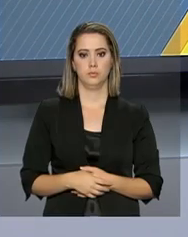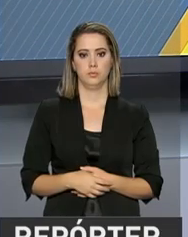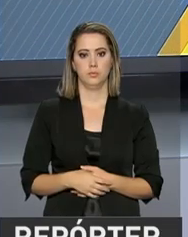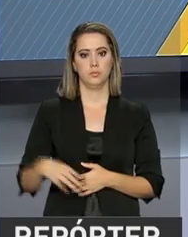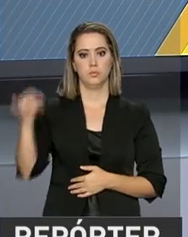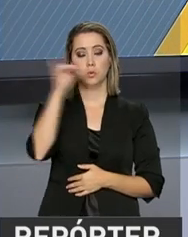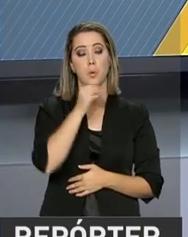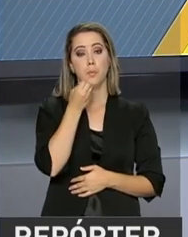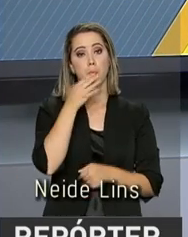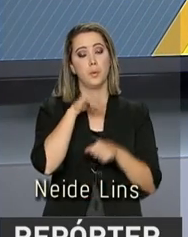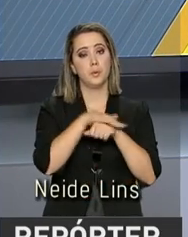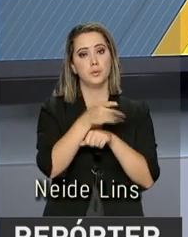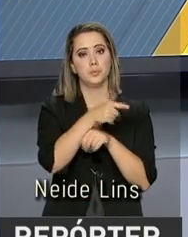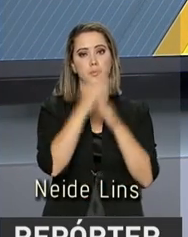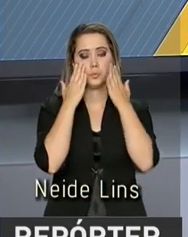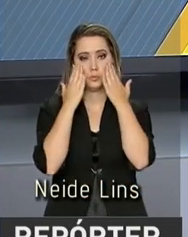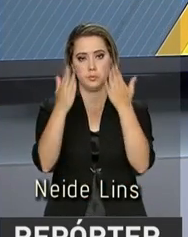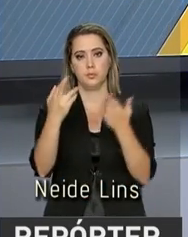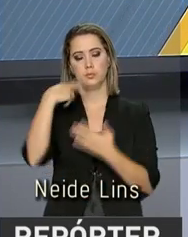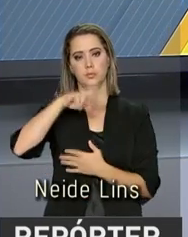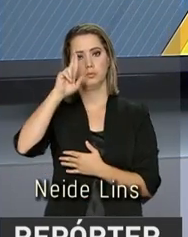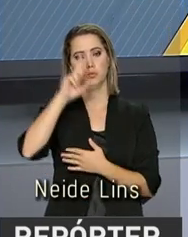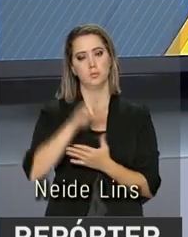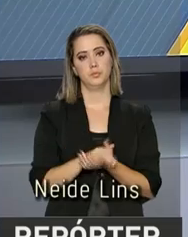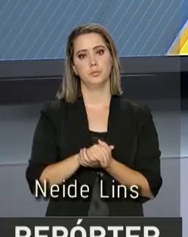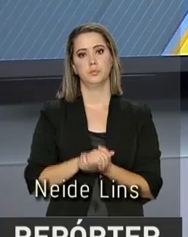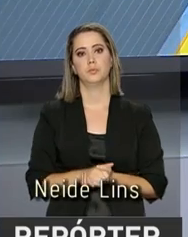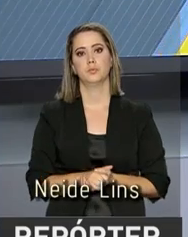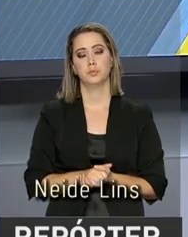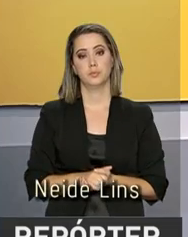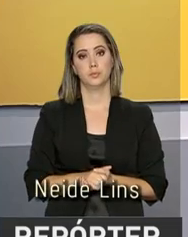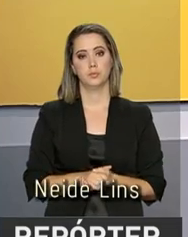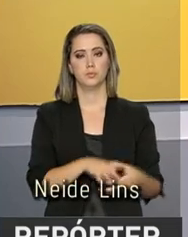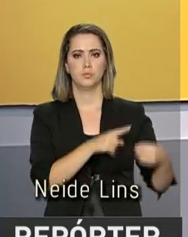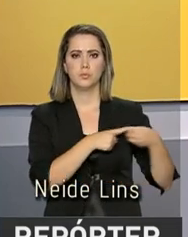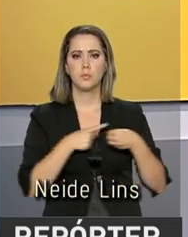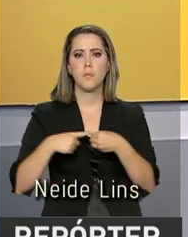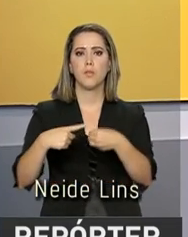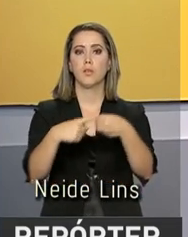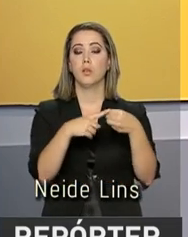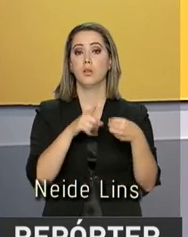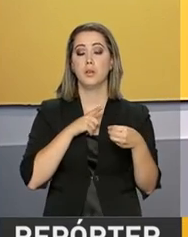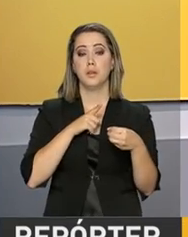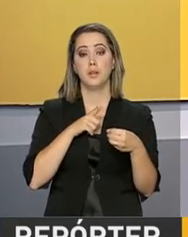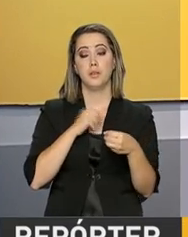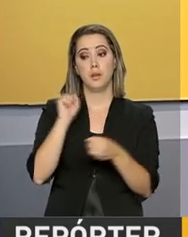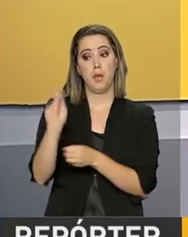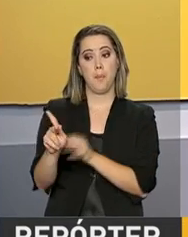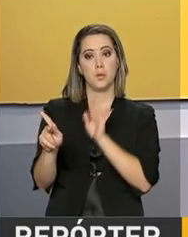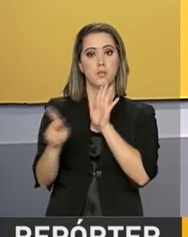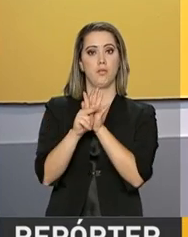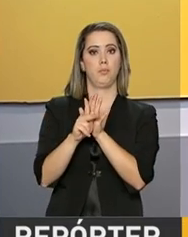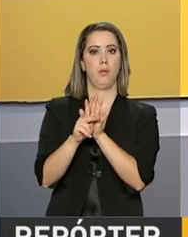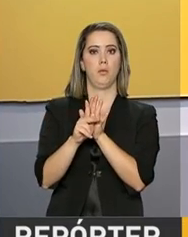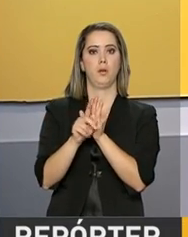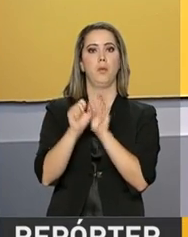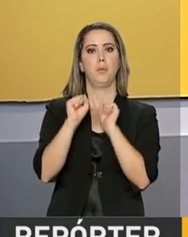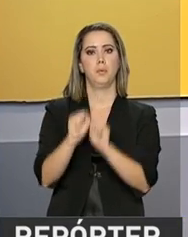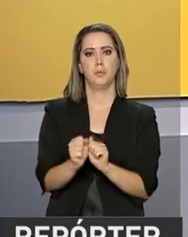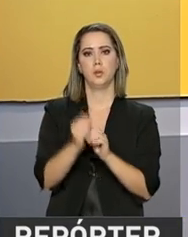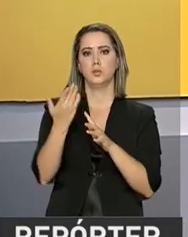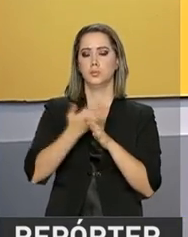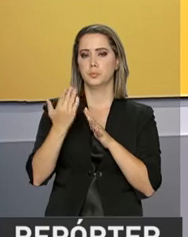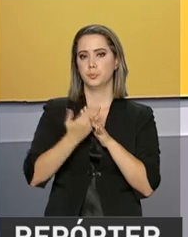Olá, boa noite. No ar, mais uma edição do Repórter NBR. Os municípios com regimes próprios vão